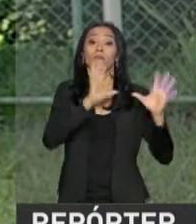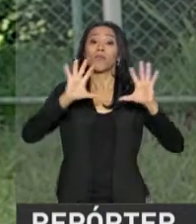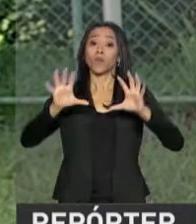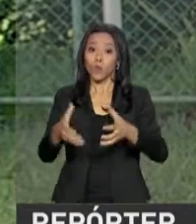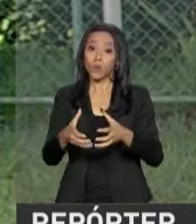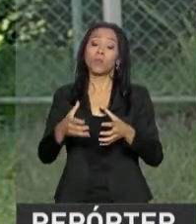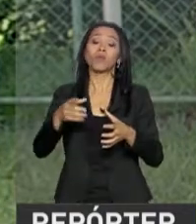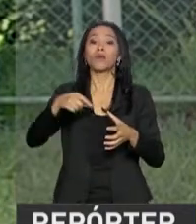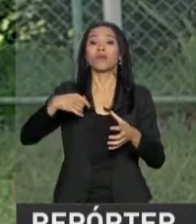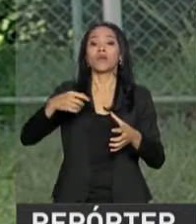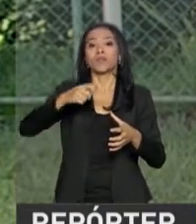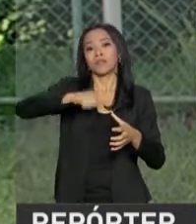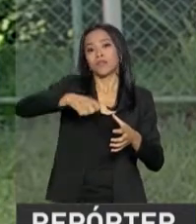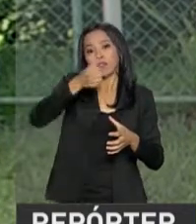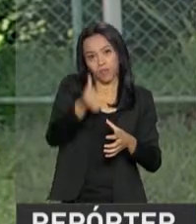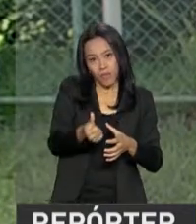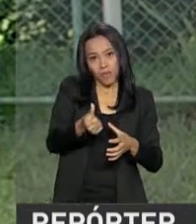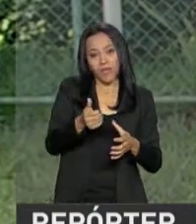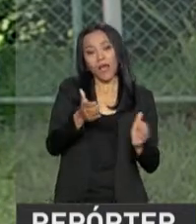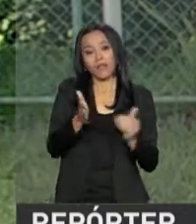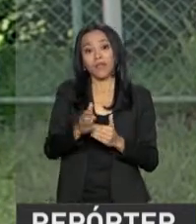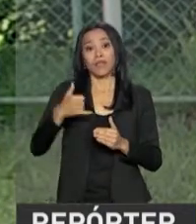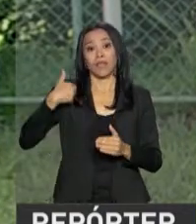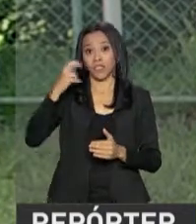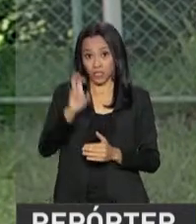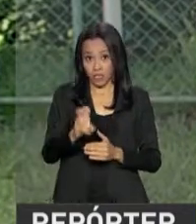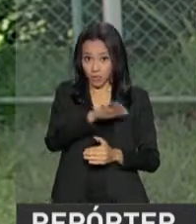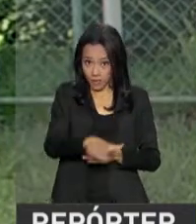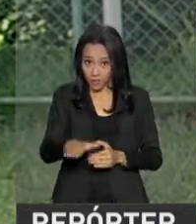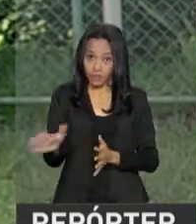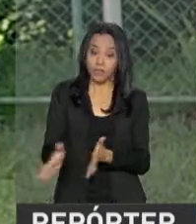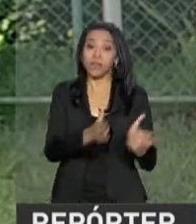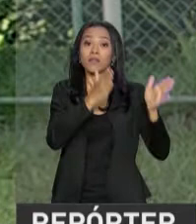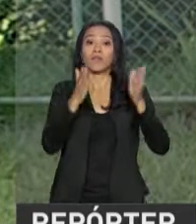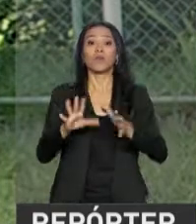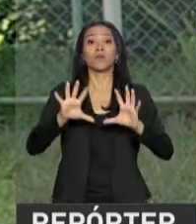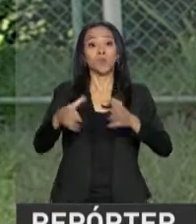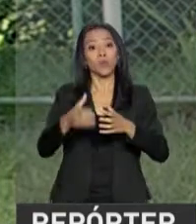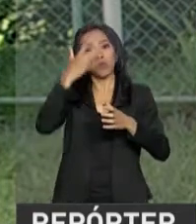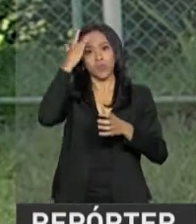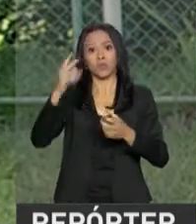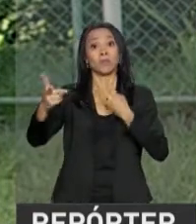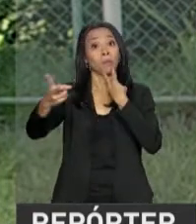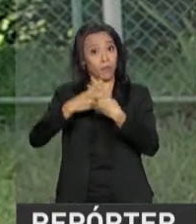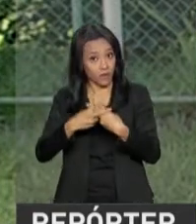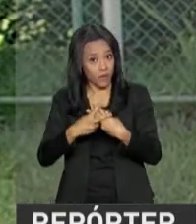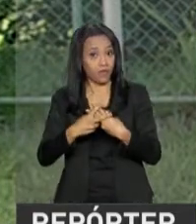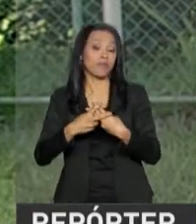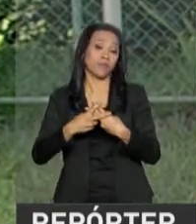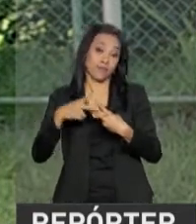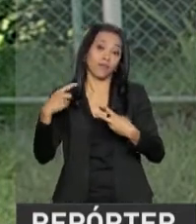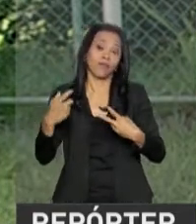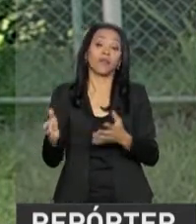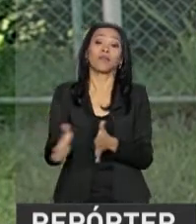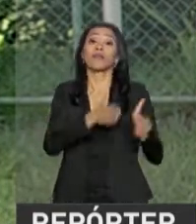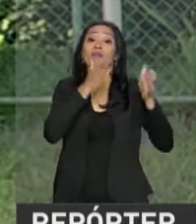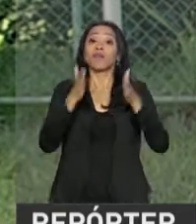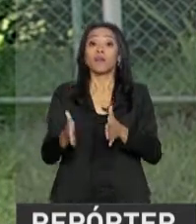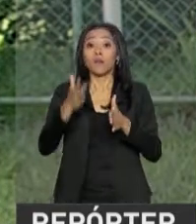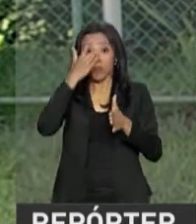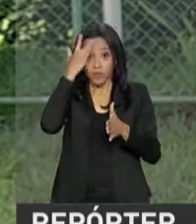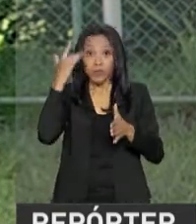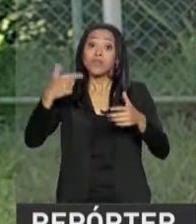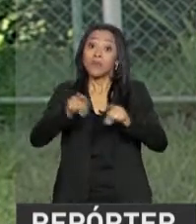têm entre 6 meses e 5 anos de idade, as pessoas que estão no sistema prisional, que estão cumprindo alguma sentença, as que trabalham no